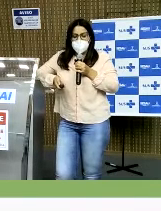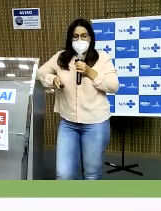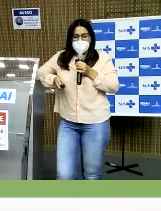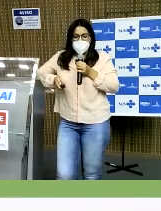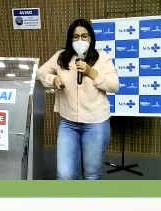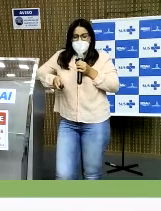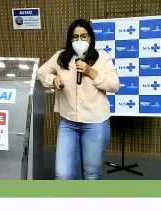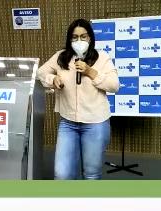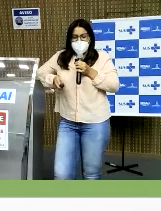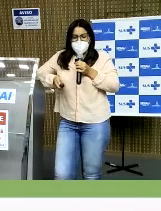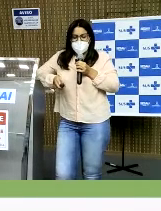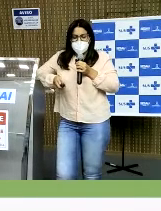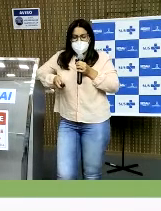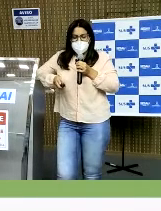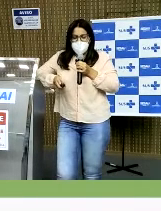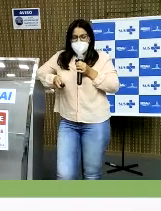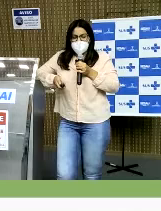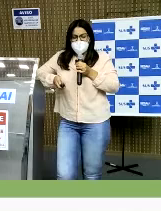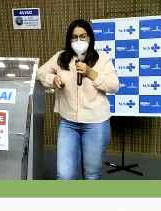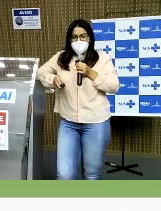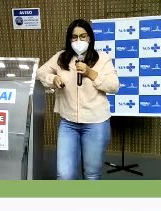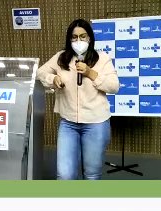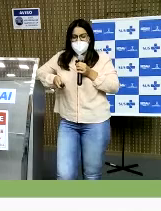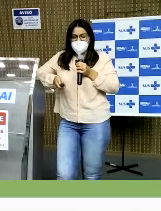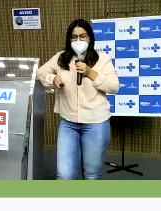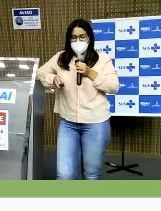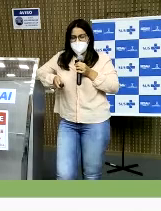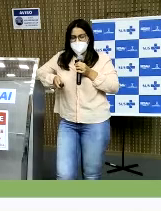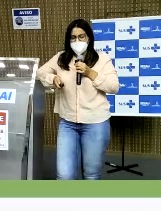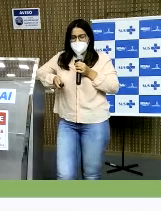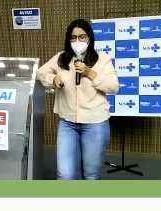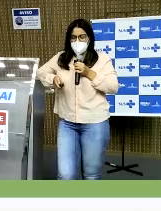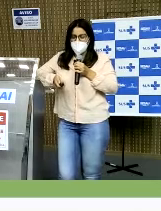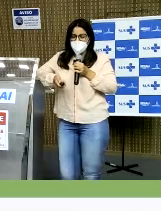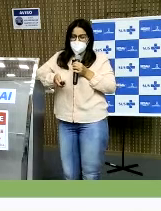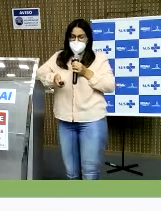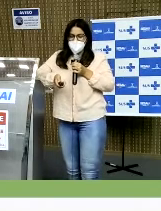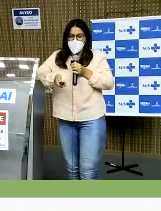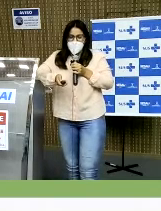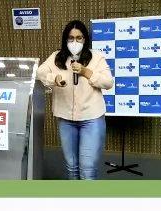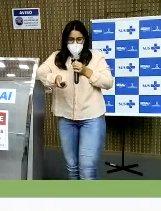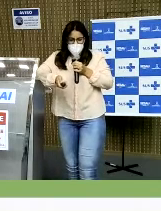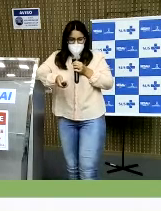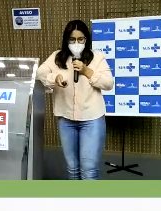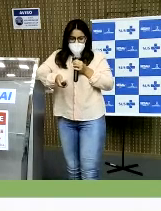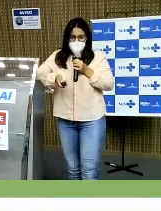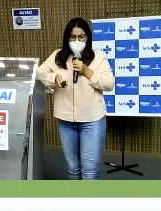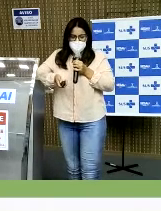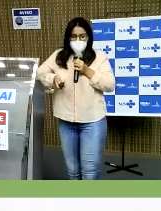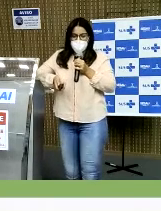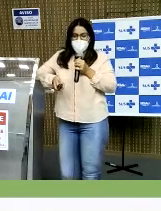2021, 24. Consulta médica em sobrepeso e obesidade, de 3.052. Em